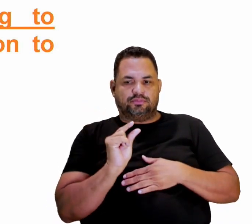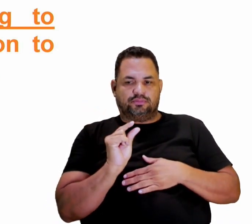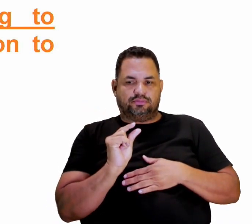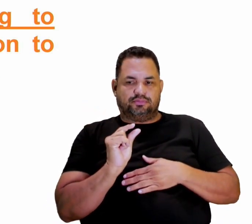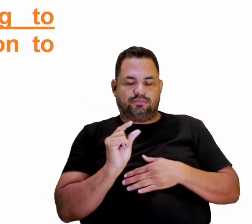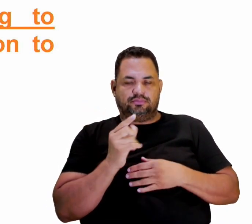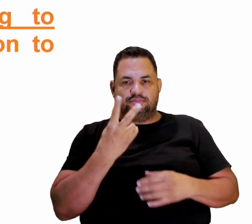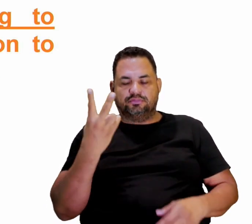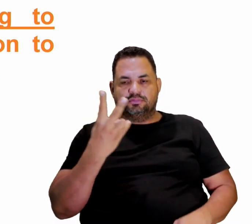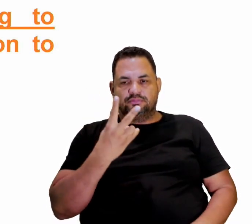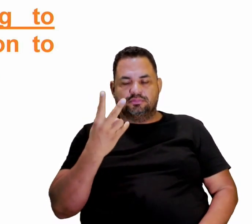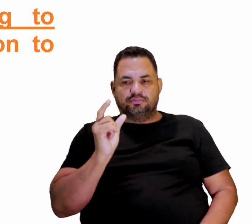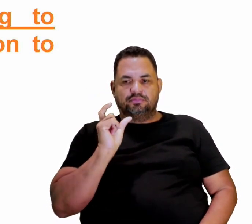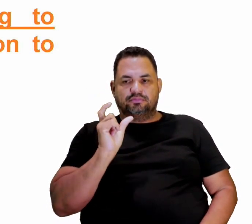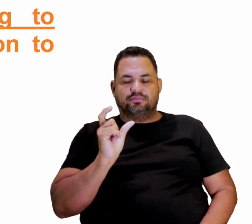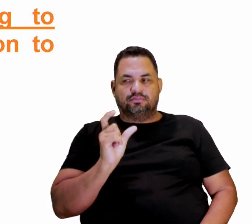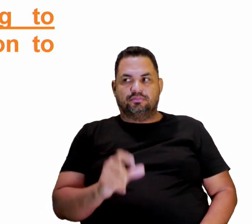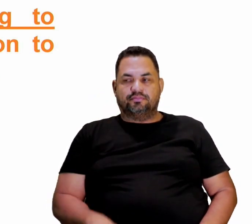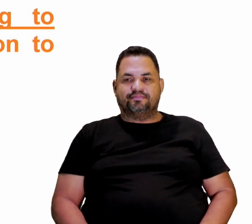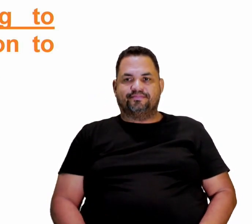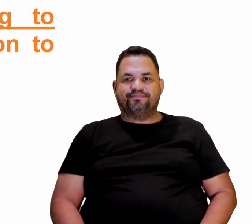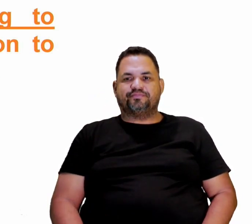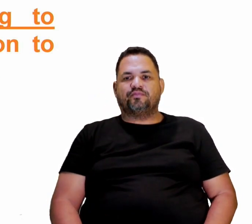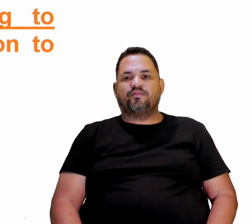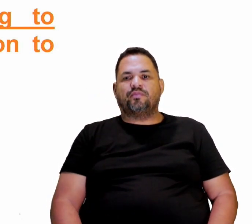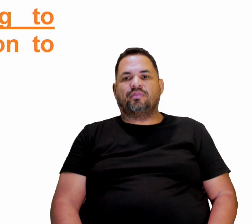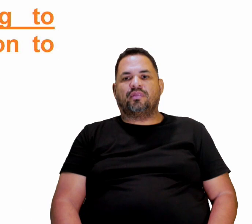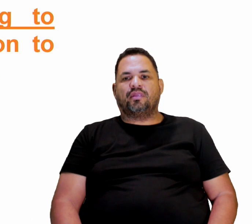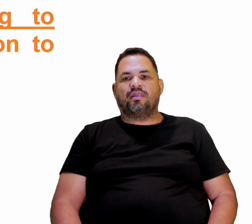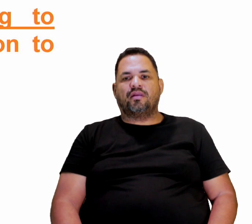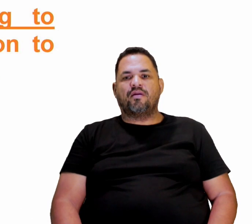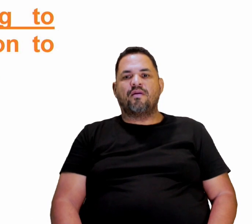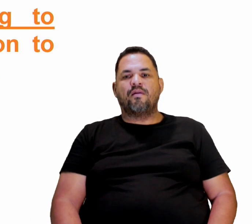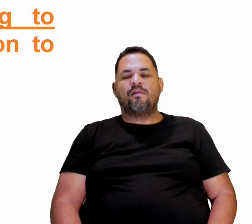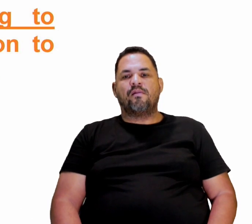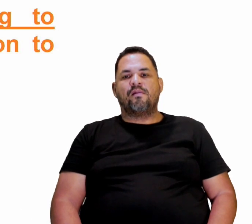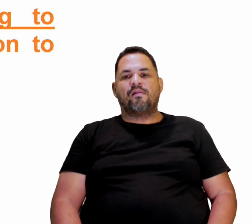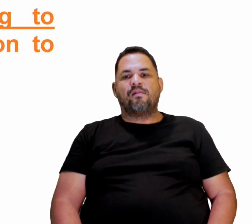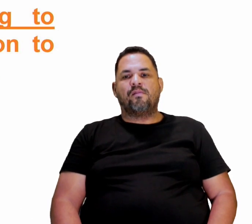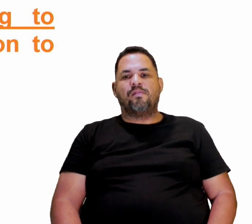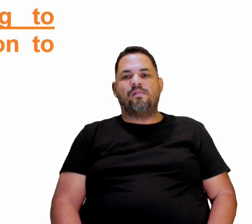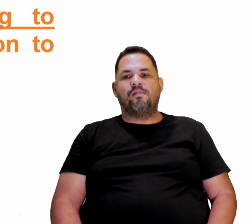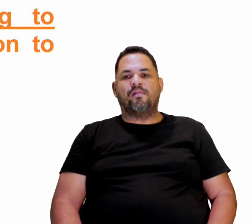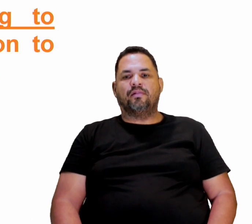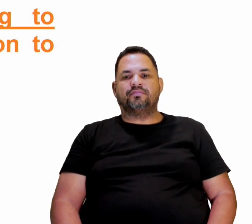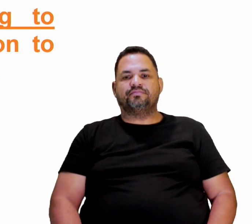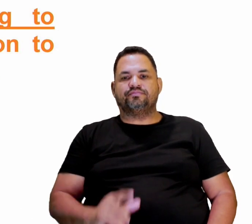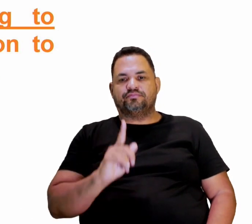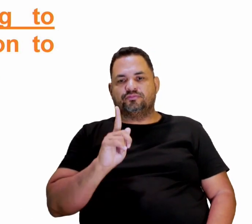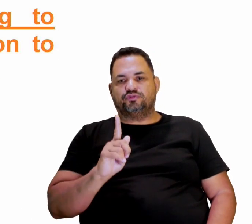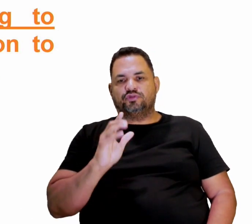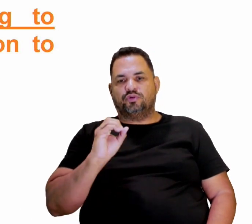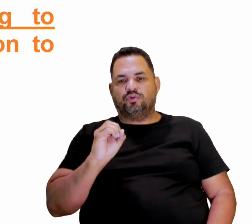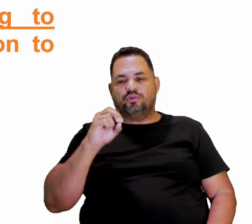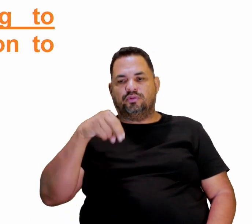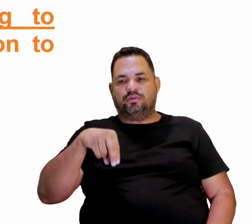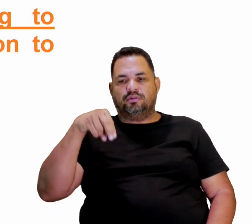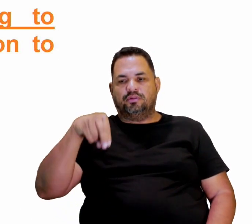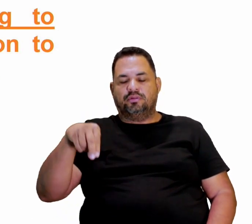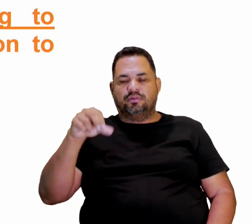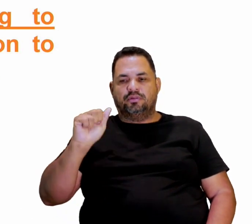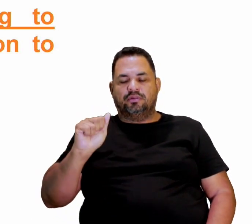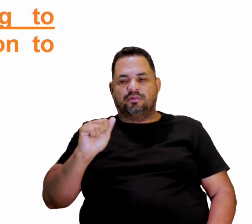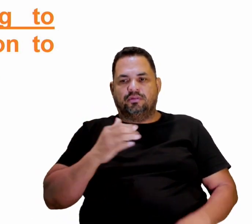dessas duas palavras ficando gana gonna muito